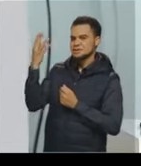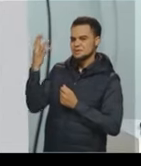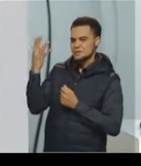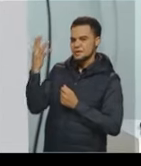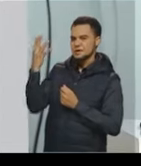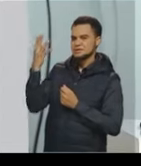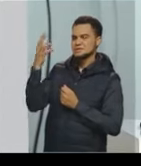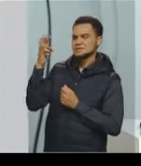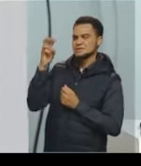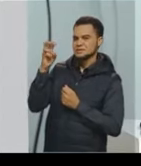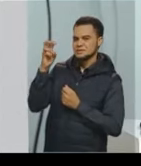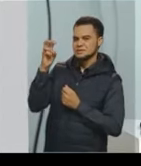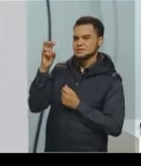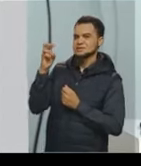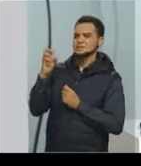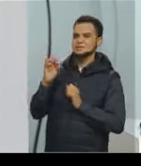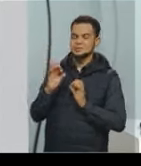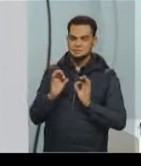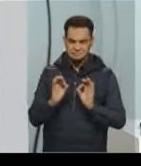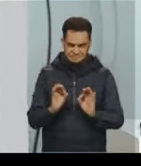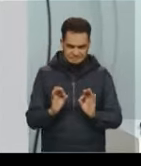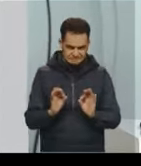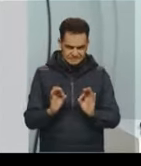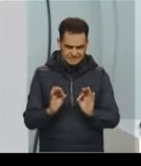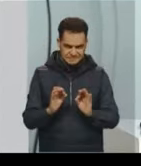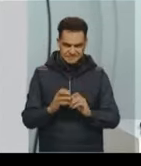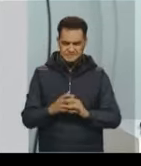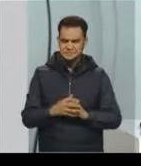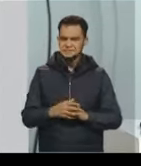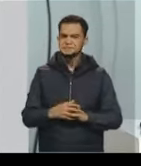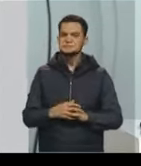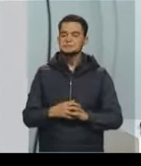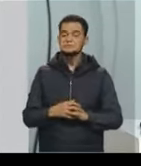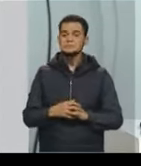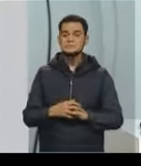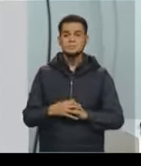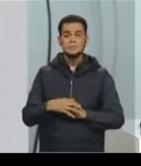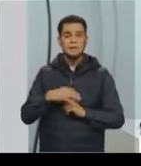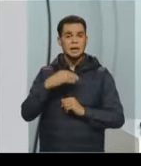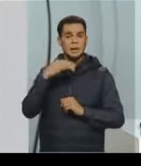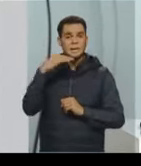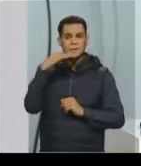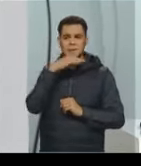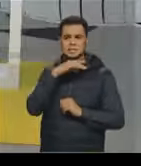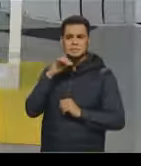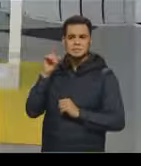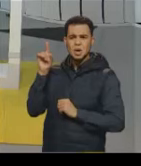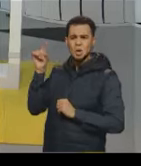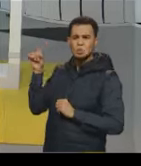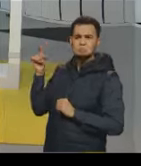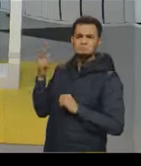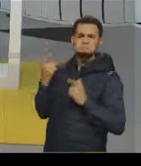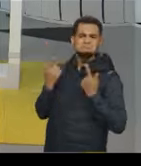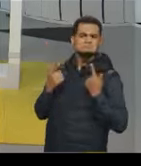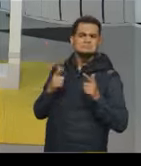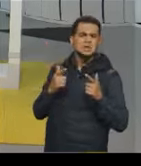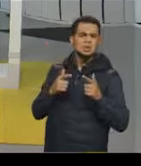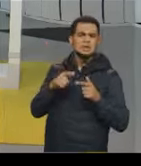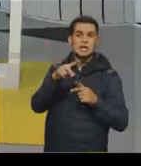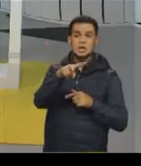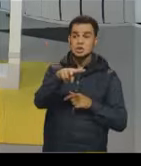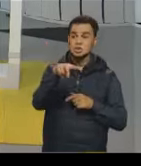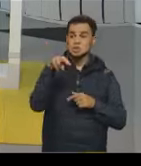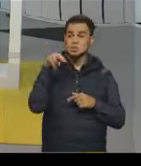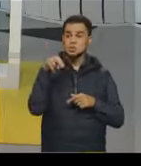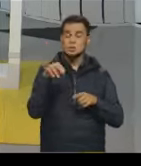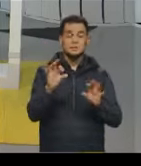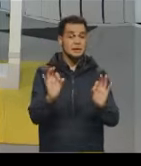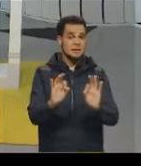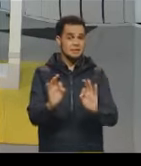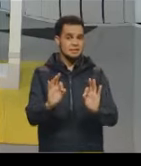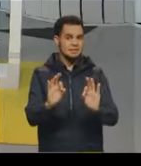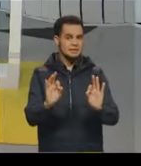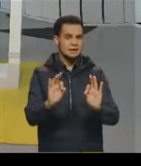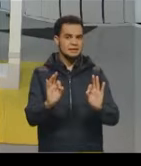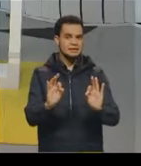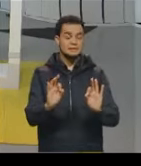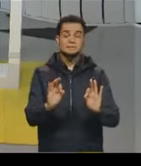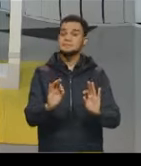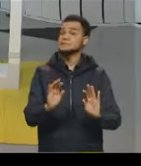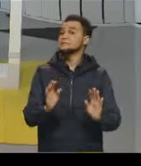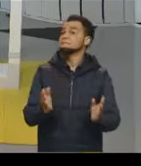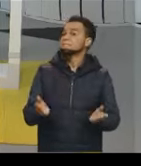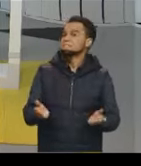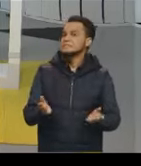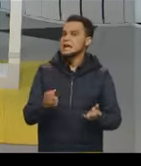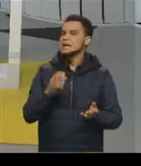3, 4, 5. Notem que eu não tenho dupla ligação, isso é um alcano ramificado. Se eu não